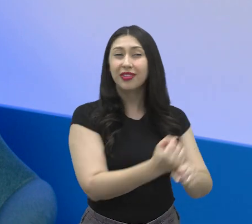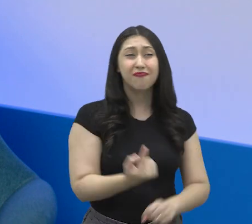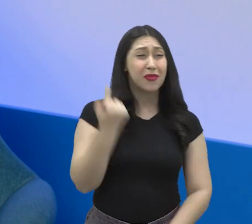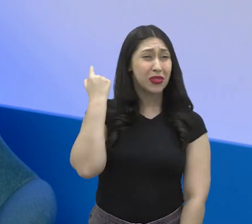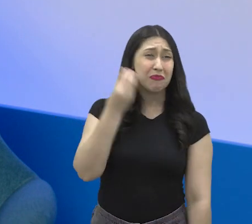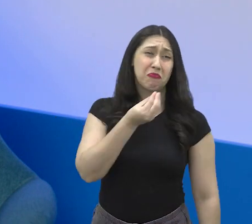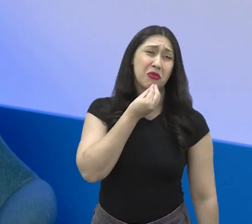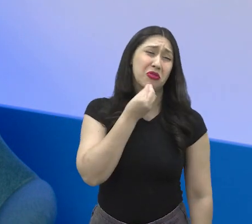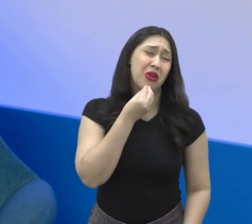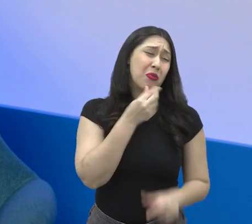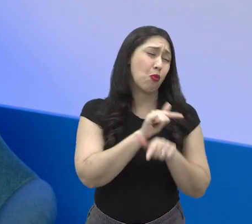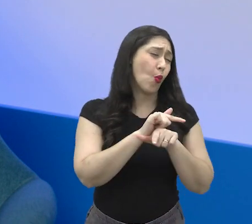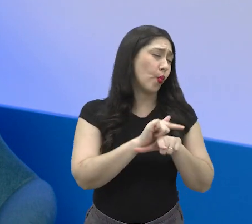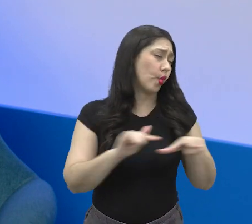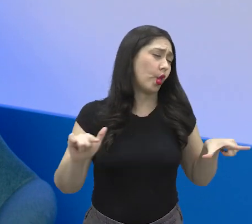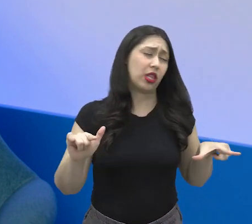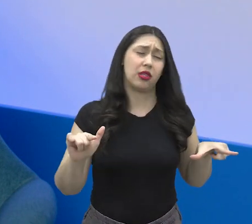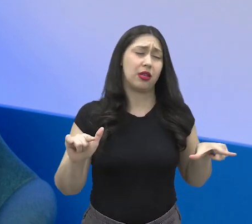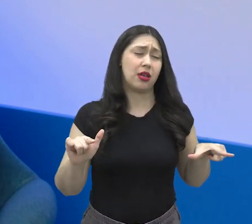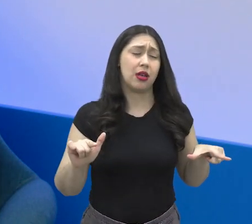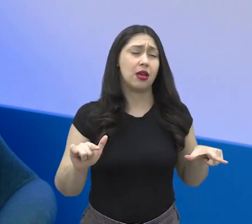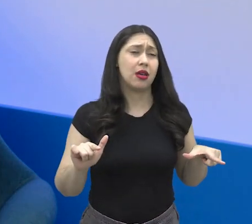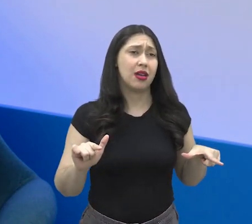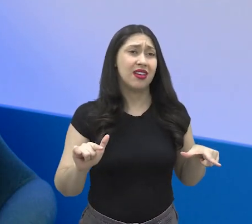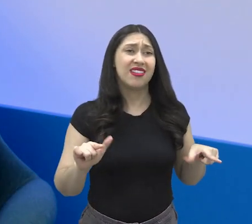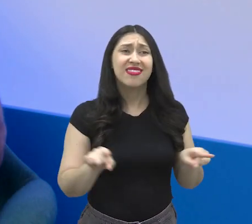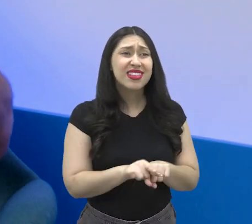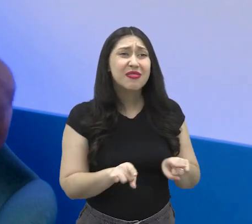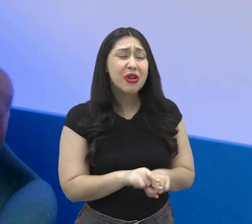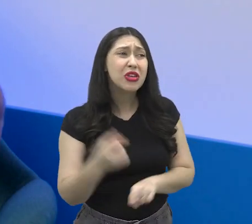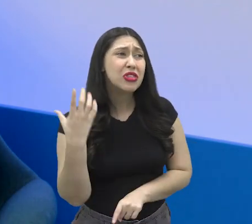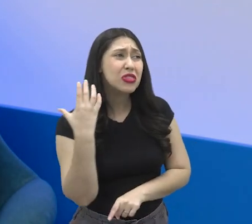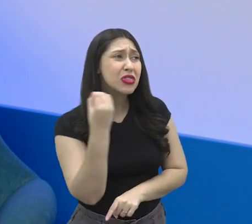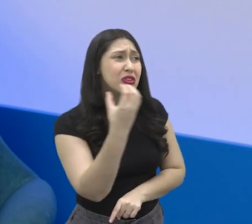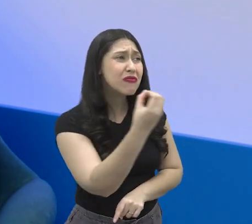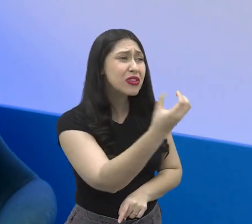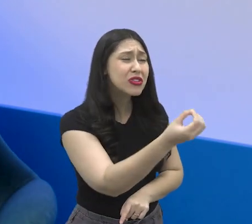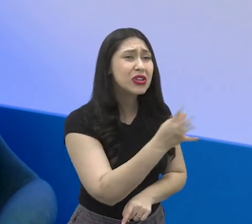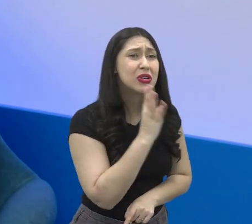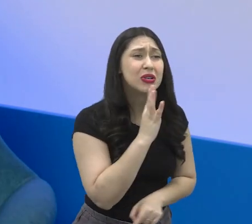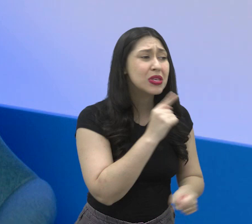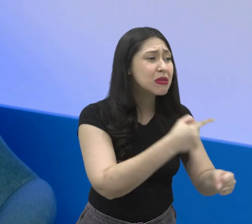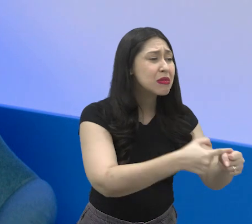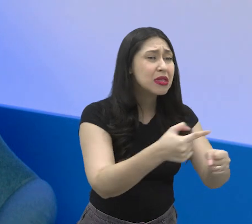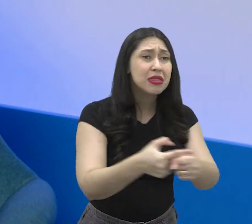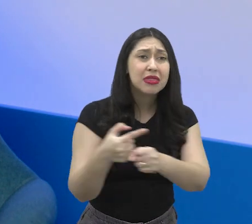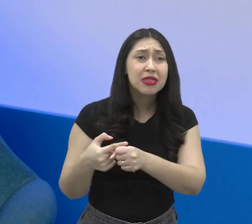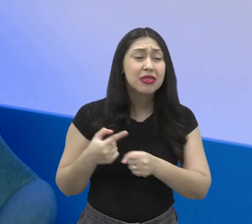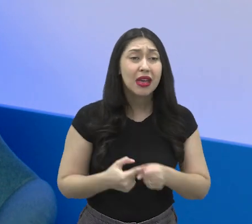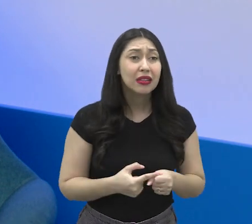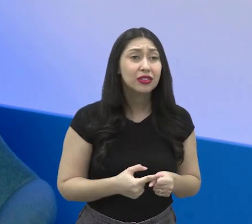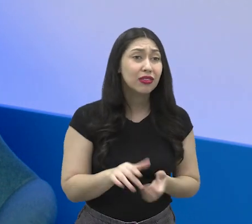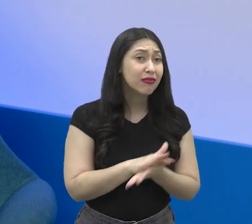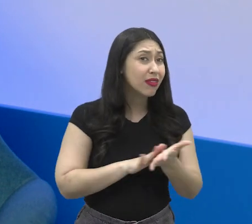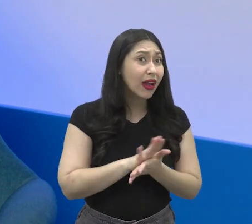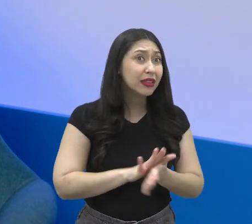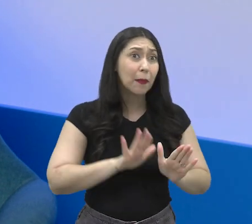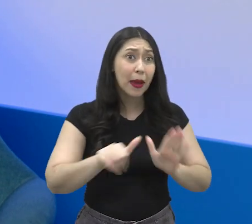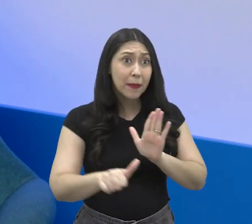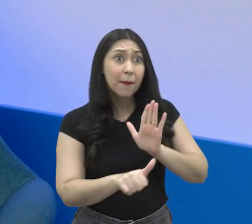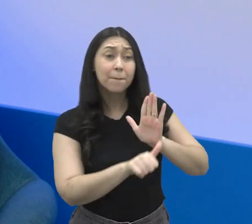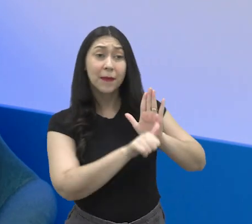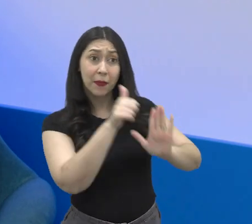não tinha muita oportunidade, e a oportunidade que a gente tinha até de conhecer outras cidades, estava falando um pouquinho mais cedo, né,